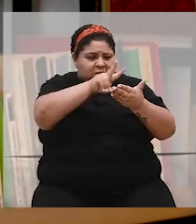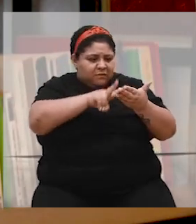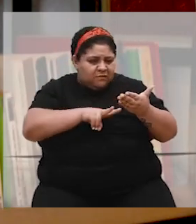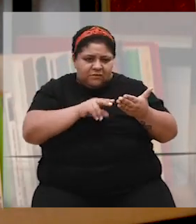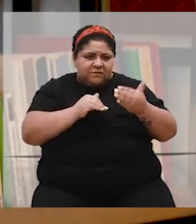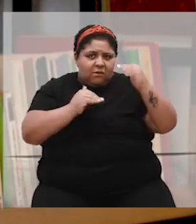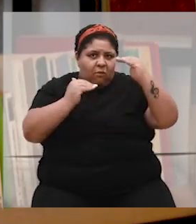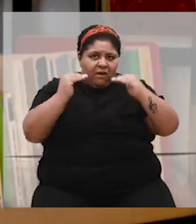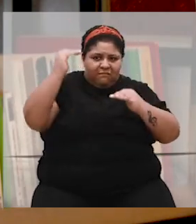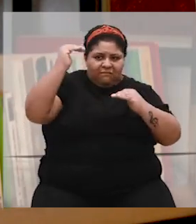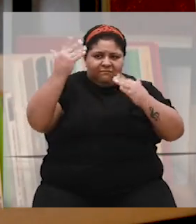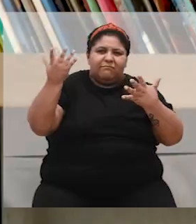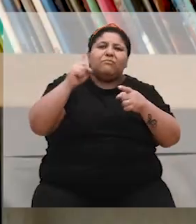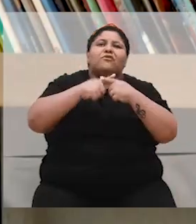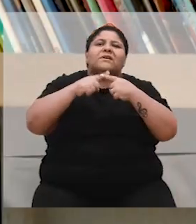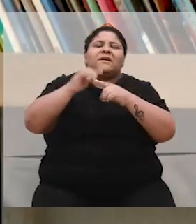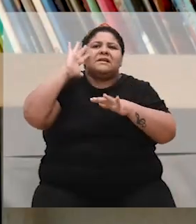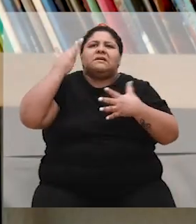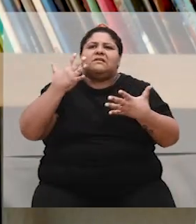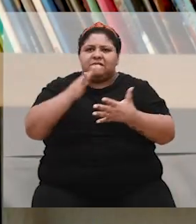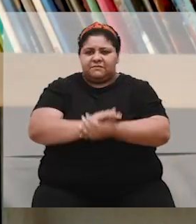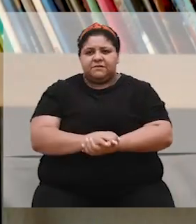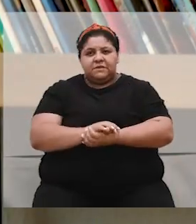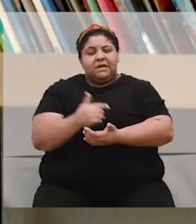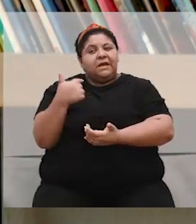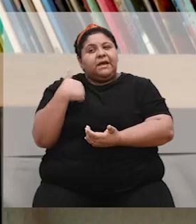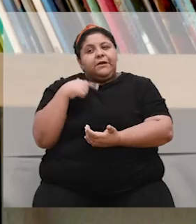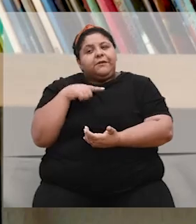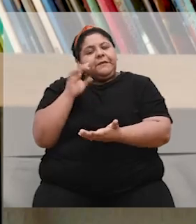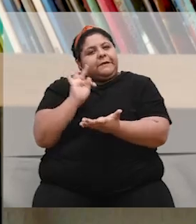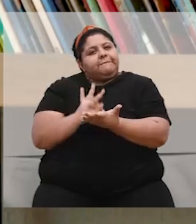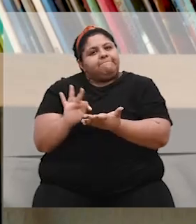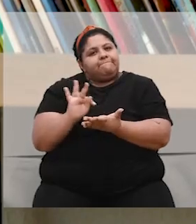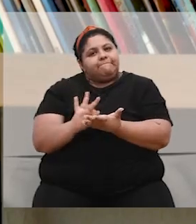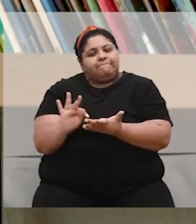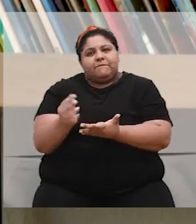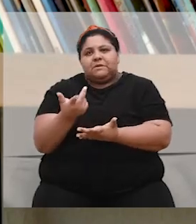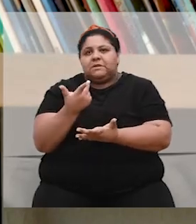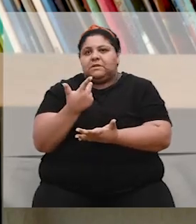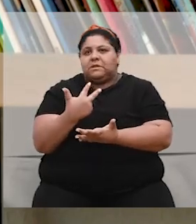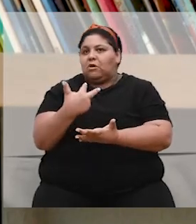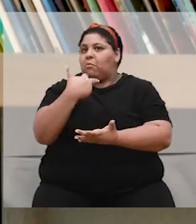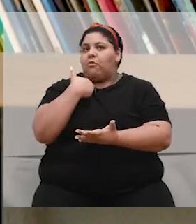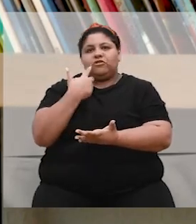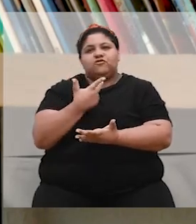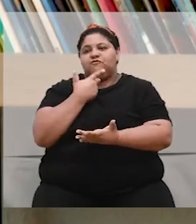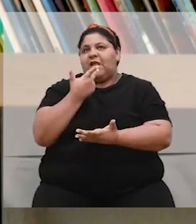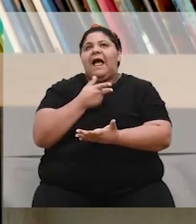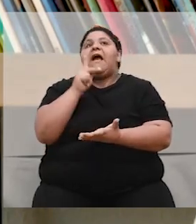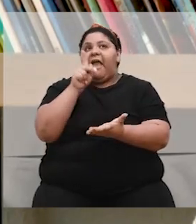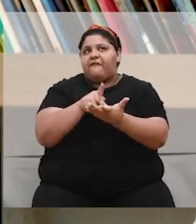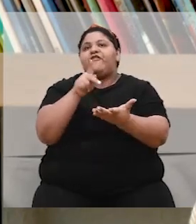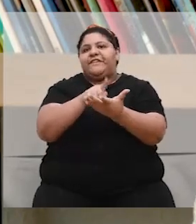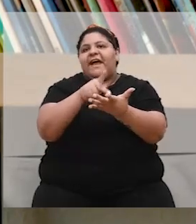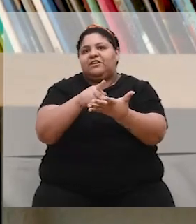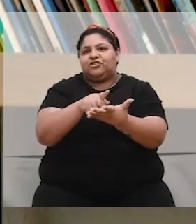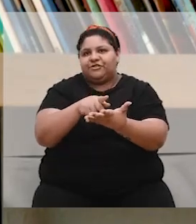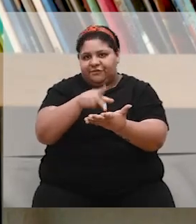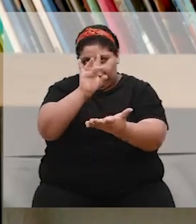leitores. Por que isso está acontecendo? Eu tenho umas teorias, mas não posso dizer que sou portadora da